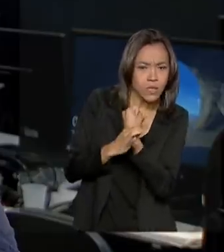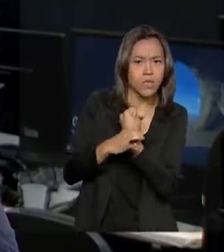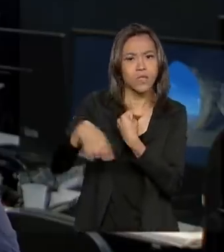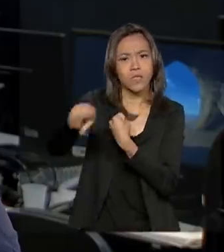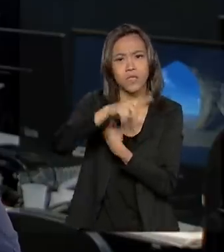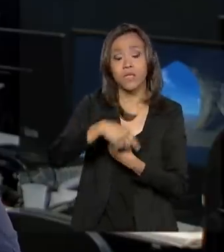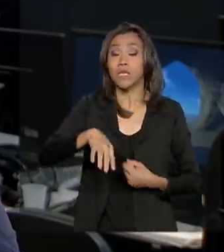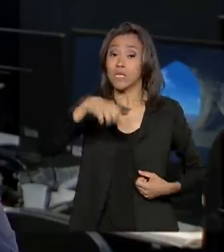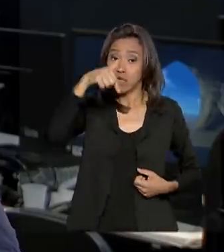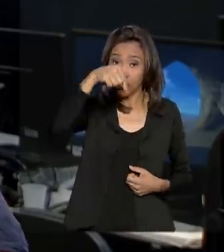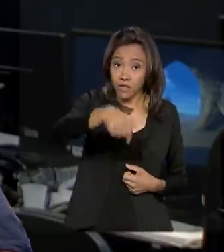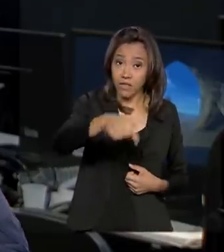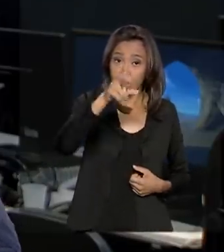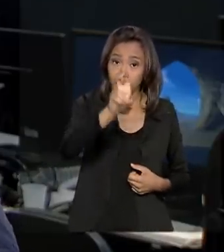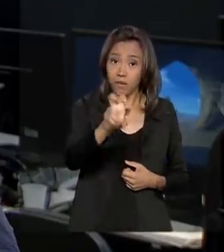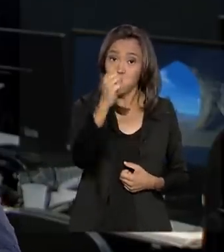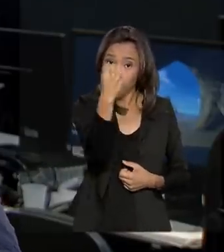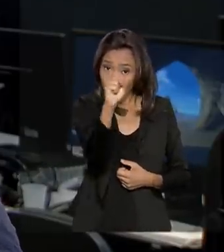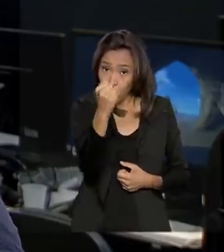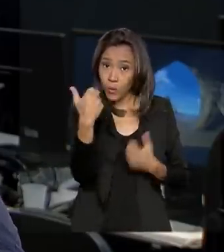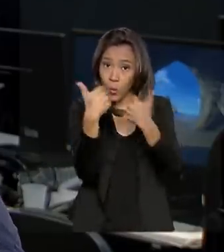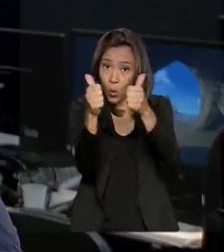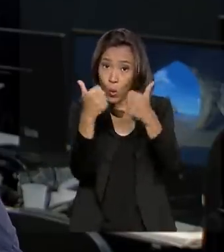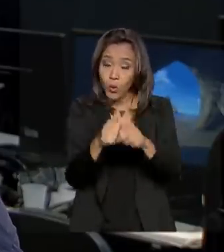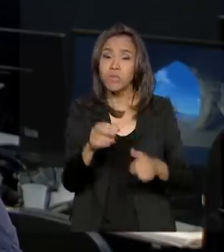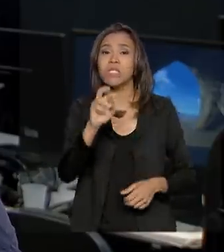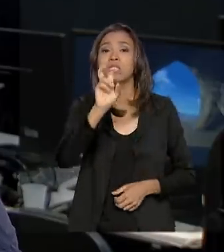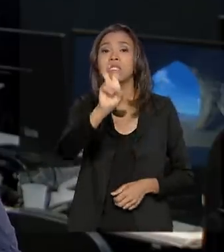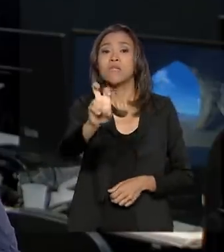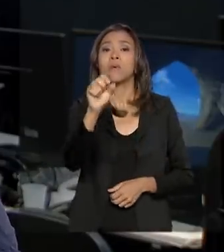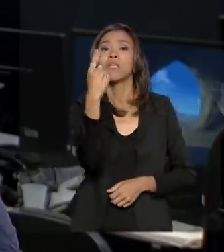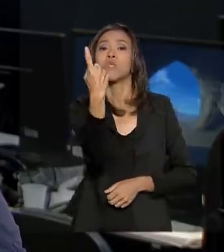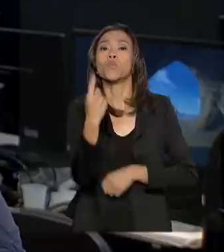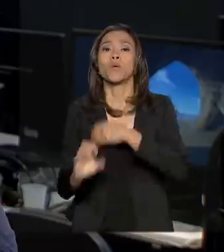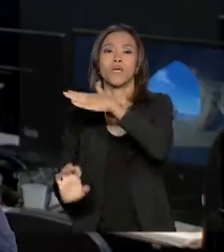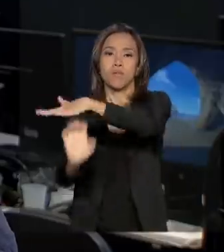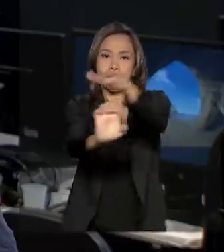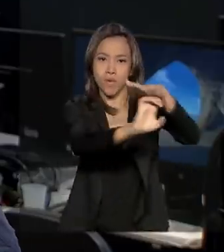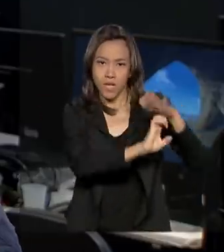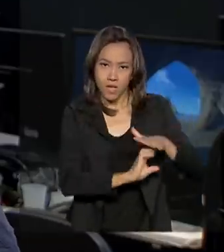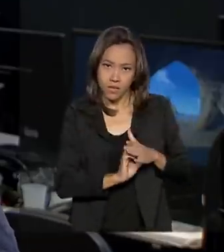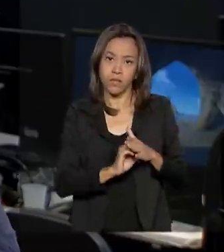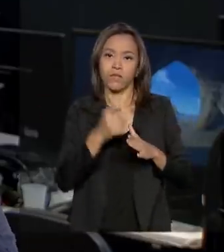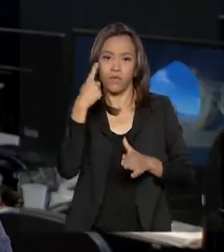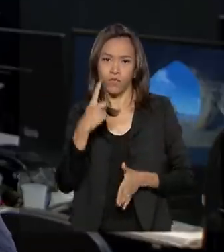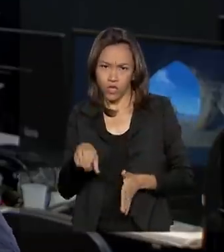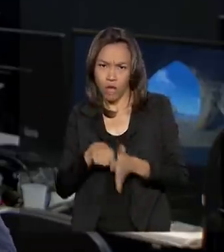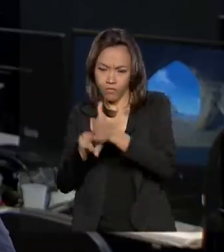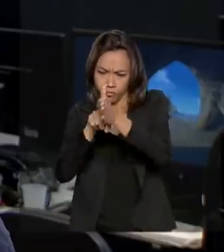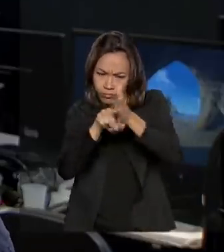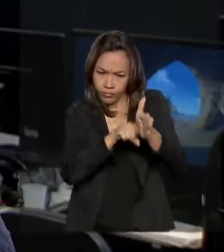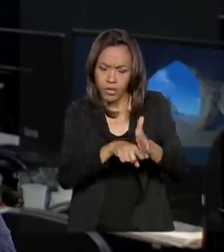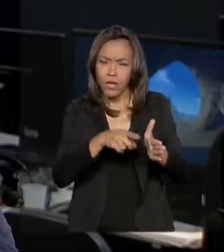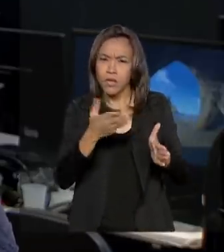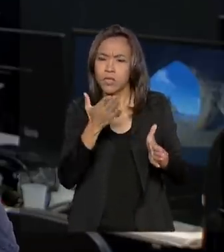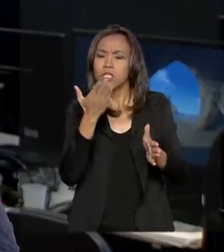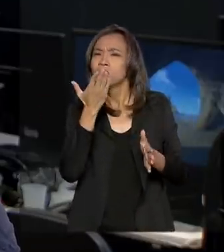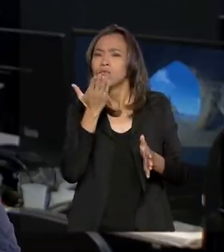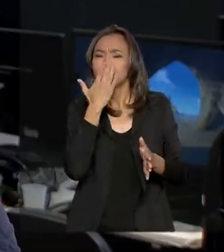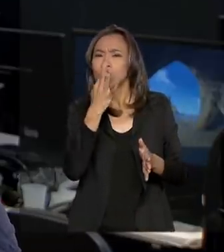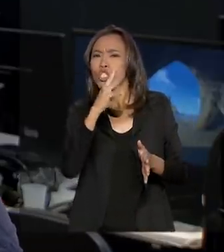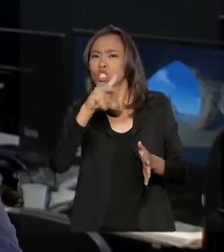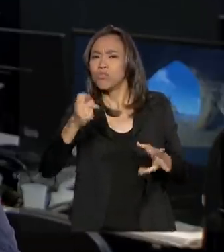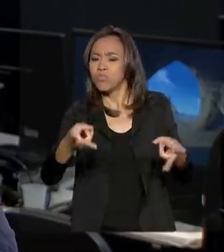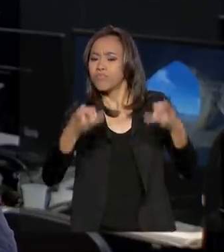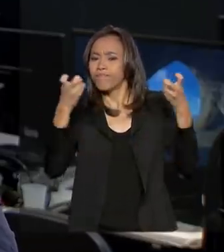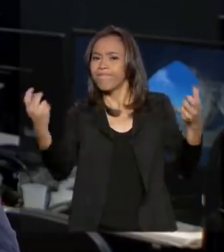758 ônibus de 51 empresas foram abordados foram identificados vários tipos de irregularidades